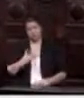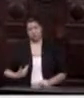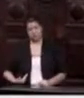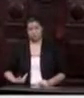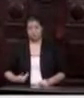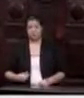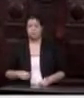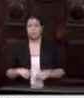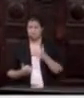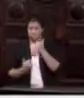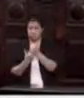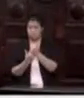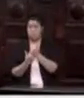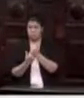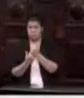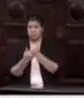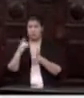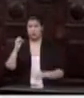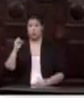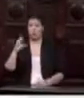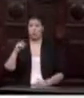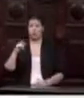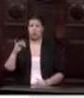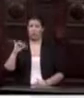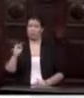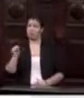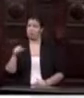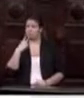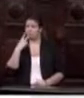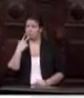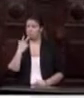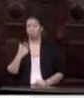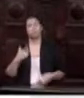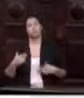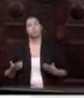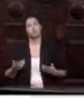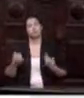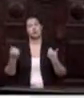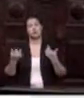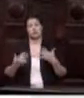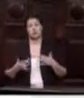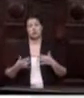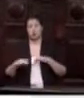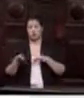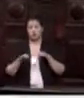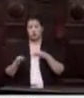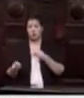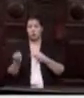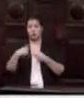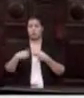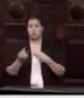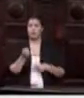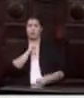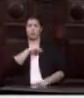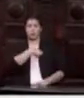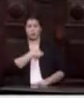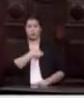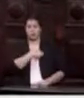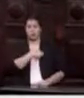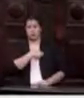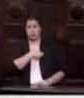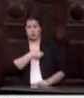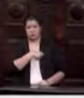Dornelles que está dizendo. E ele que está dizendo que, na realidade, os planos de recuperação fiscal que estão vindo aqui, apesar de ele dizer